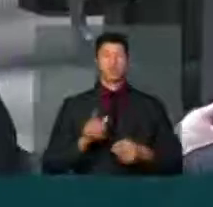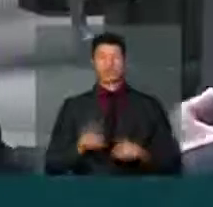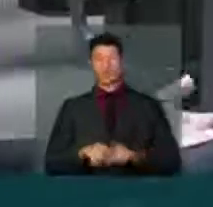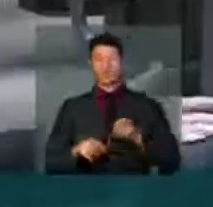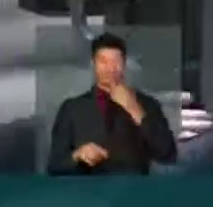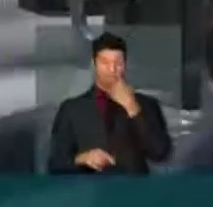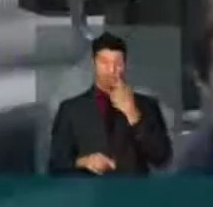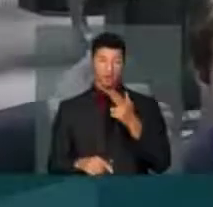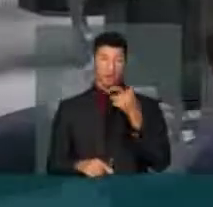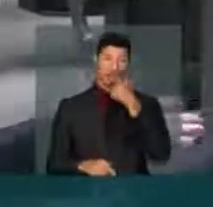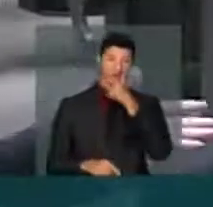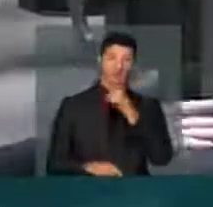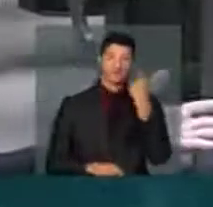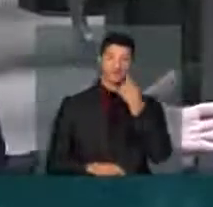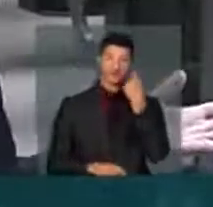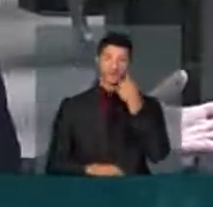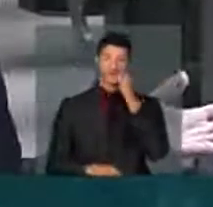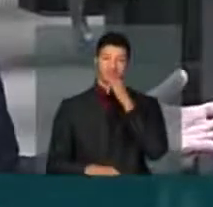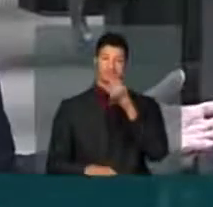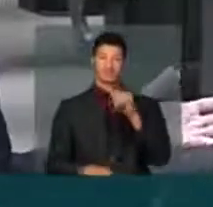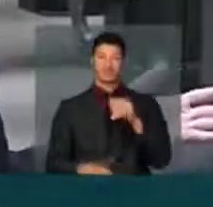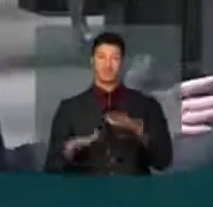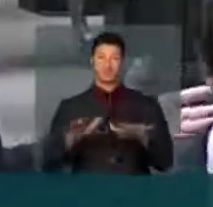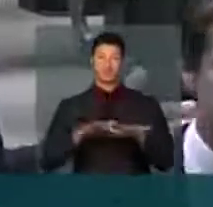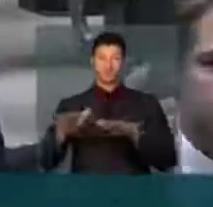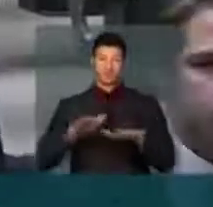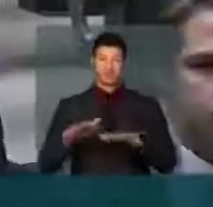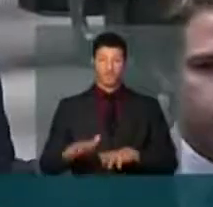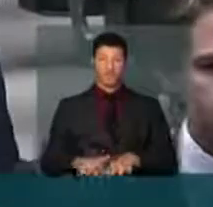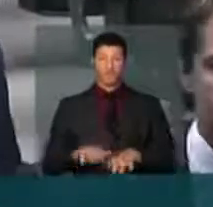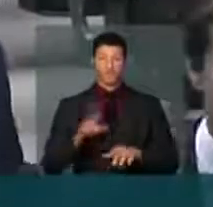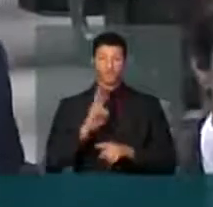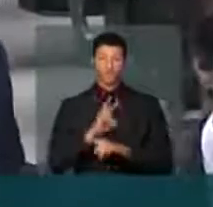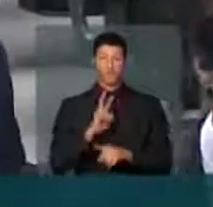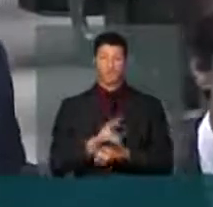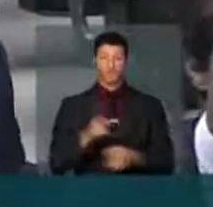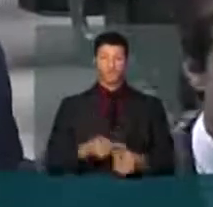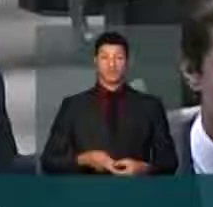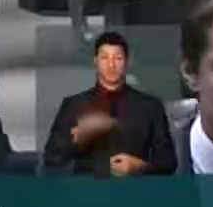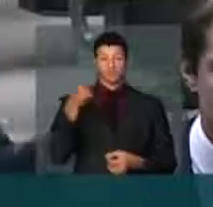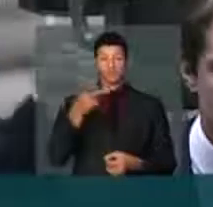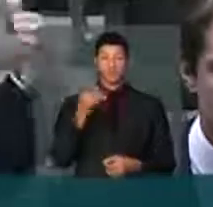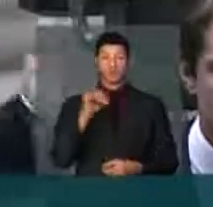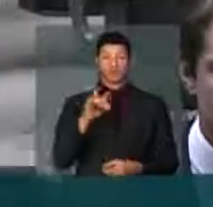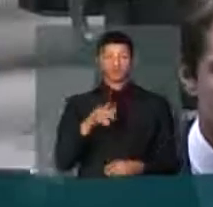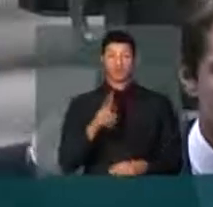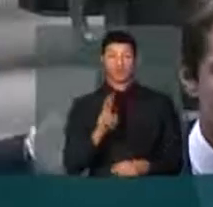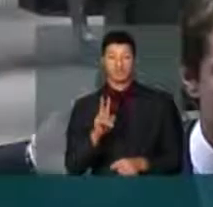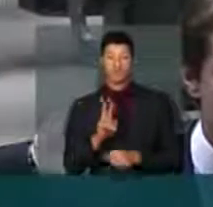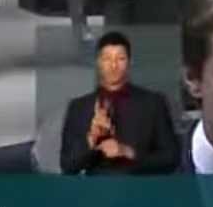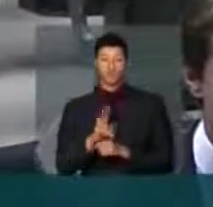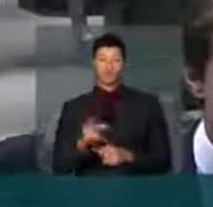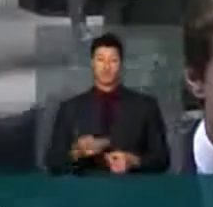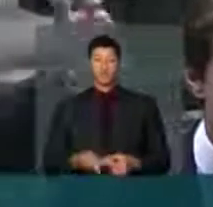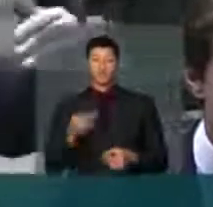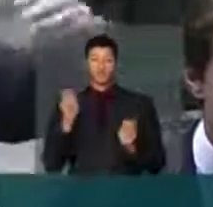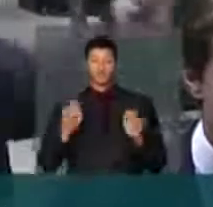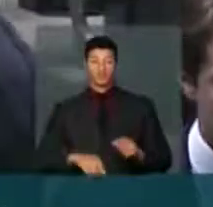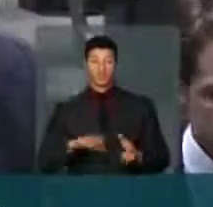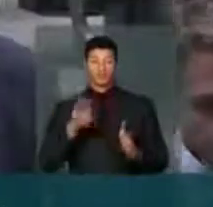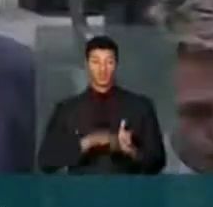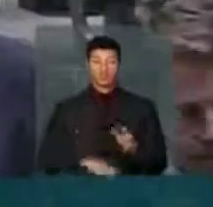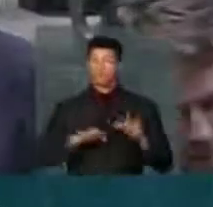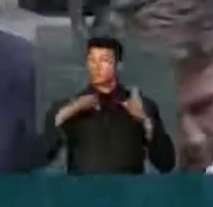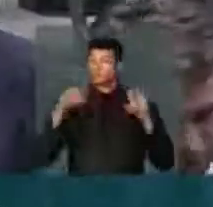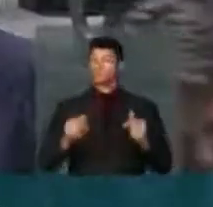uma graça na sexta-feira dizendo que era movimento em defesa da Petrobras. Se era em defesa da Petrobras, tem que tirar